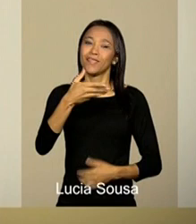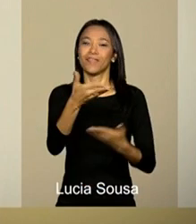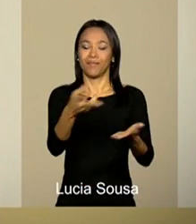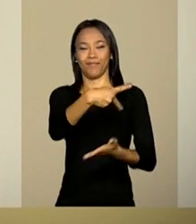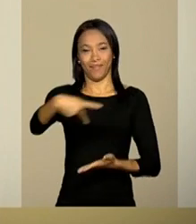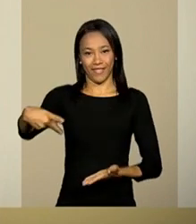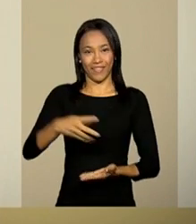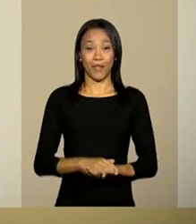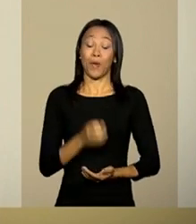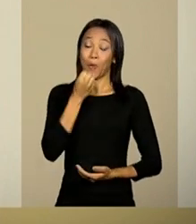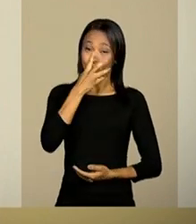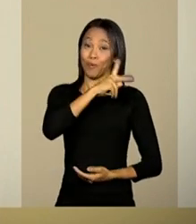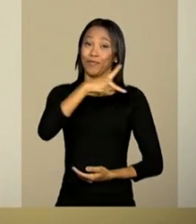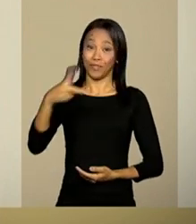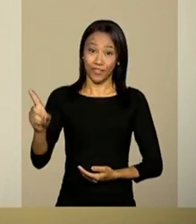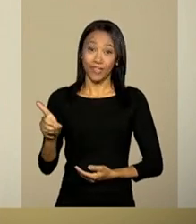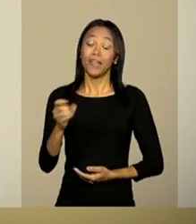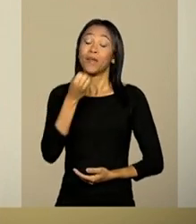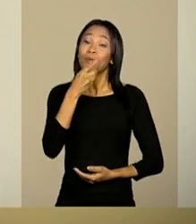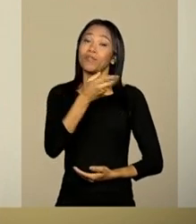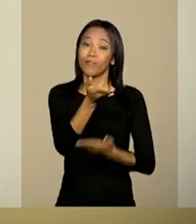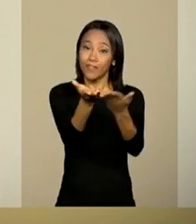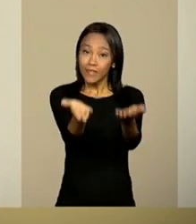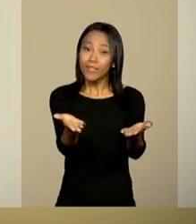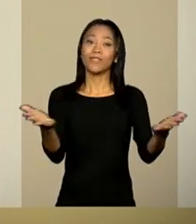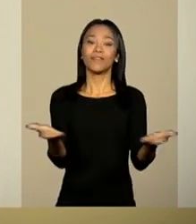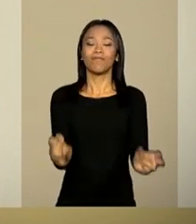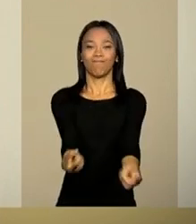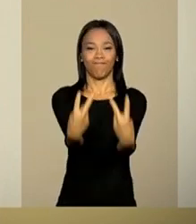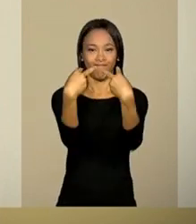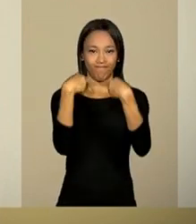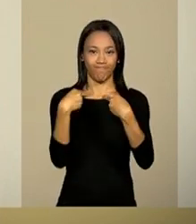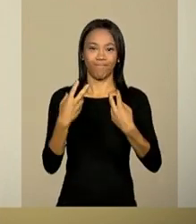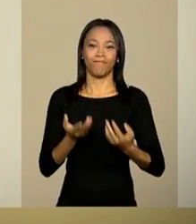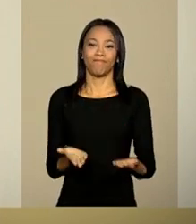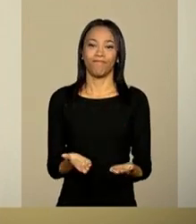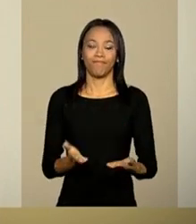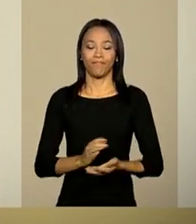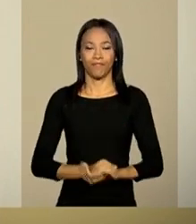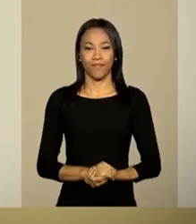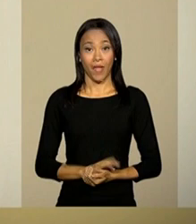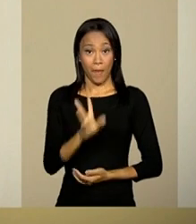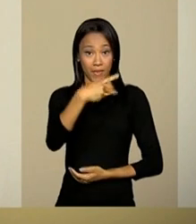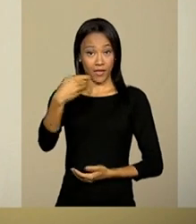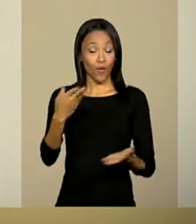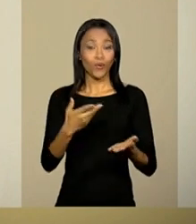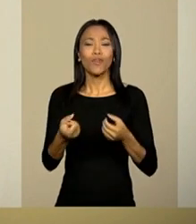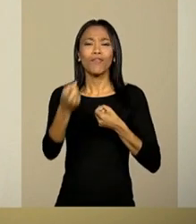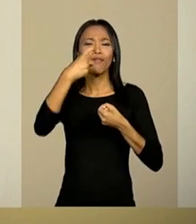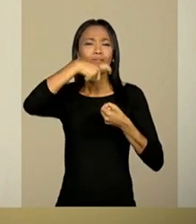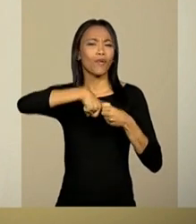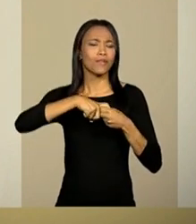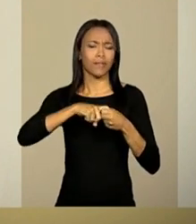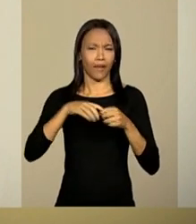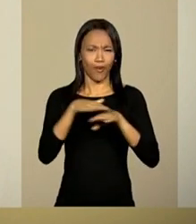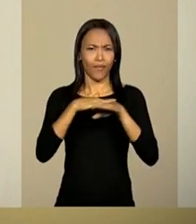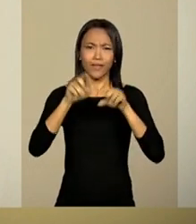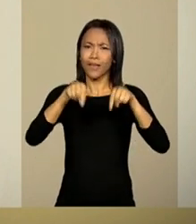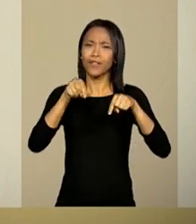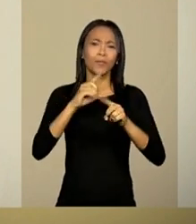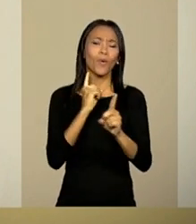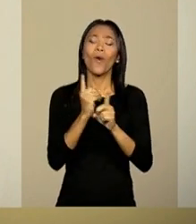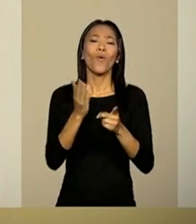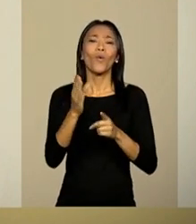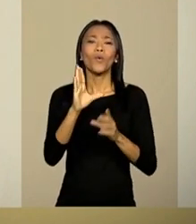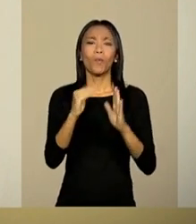presidenta Bom dia Luciano e bom dia para você que nos acompanha aqui no café hoje presidenta Hoje eu queria voltar a falar aqui no café sobre o